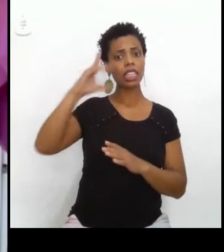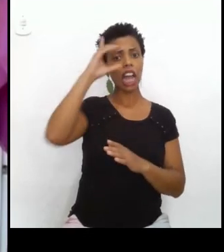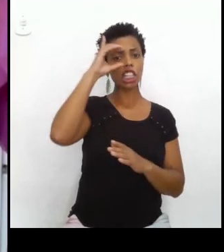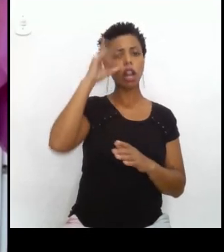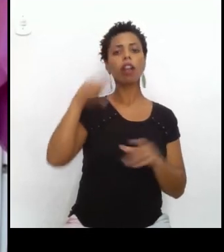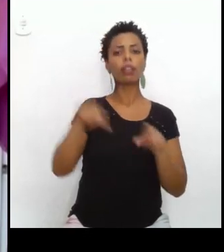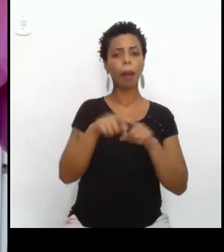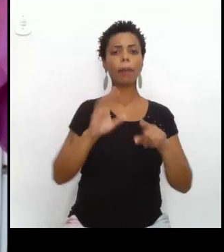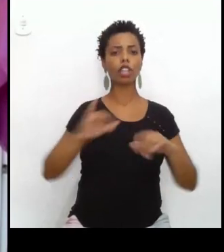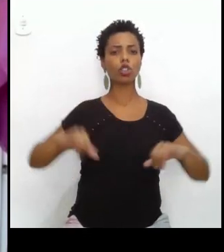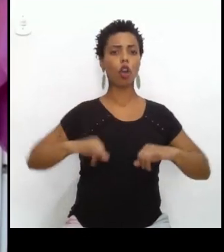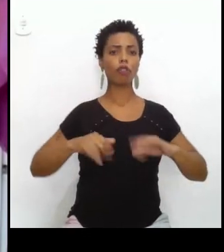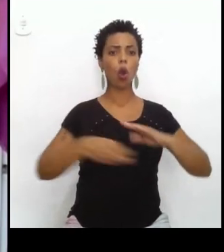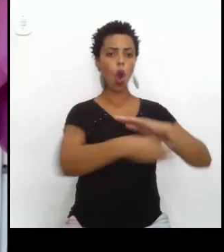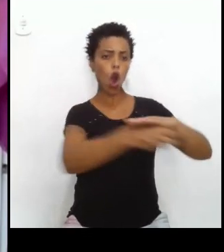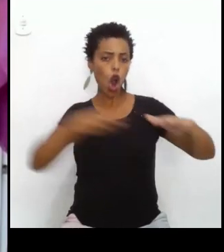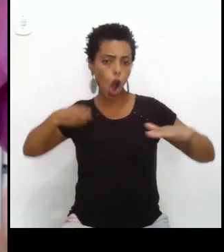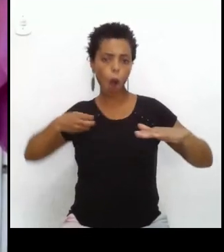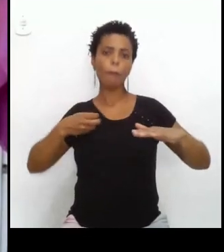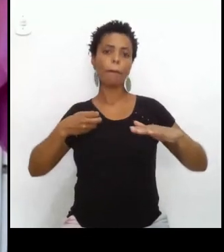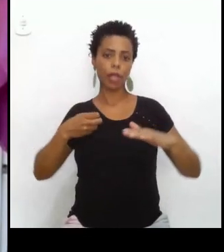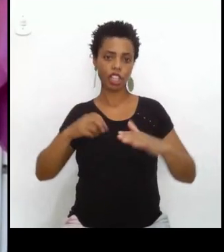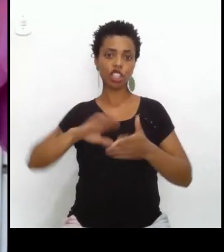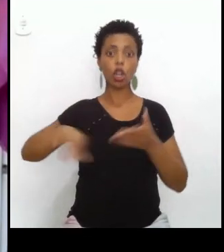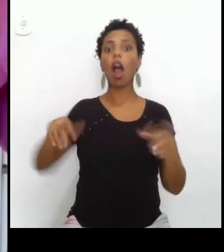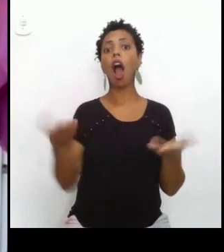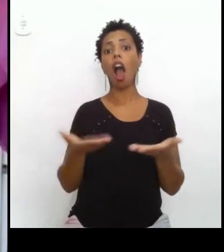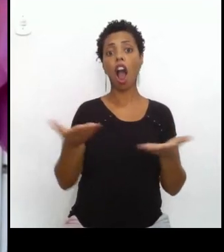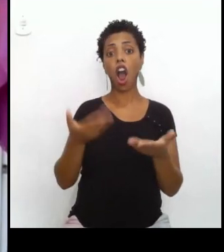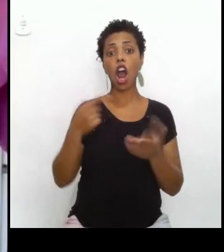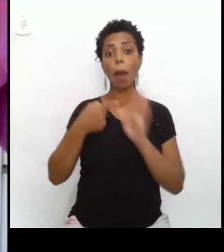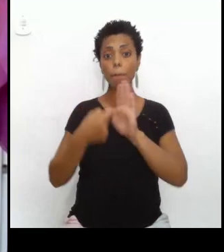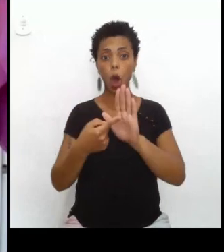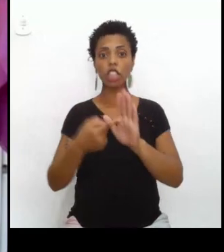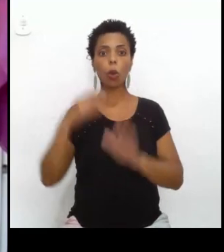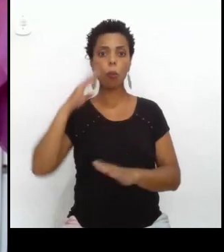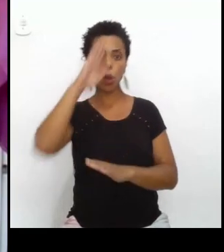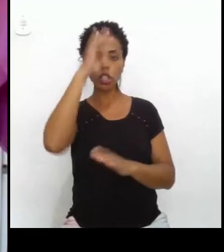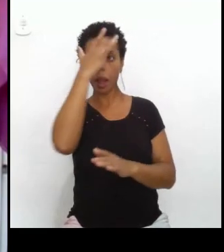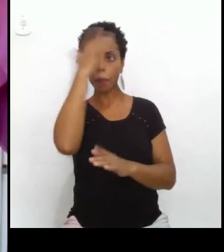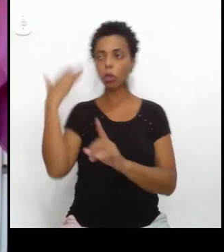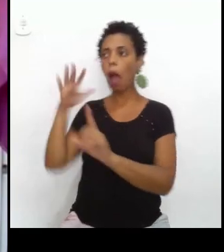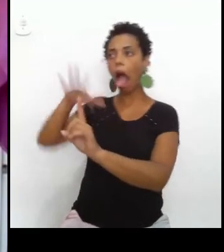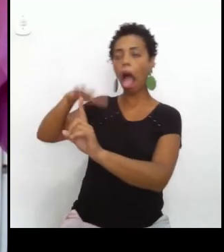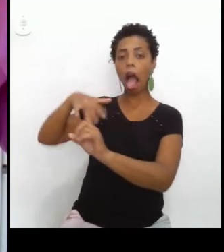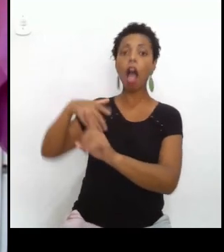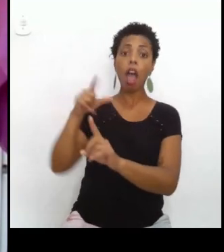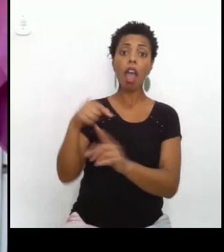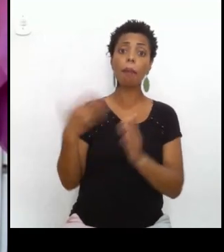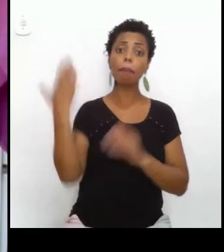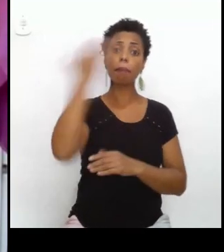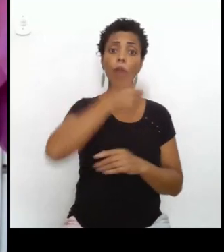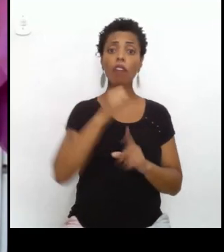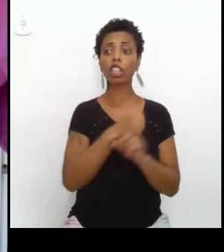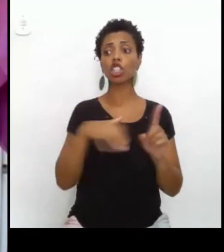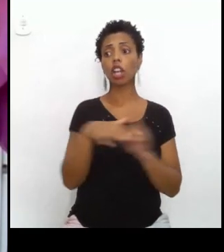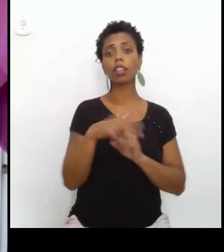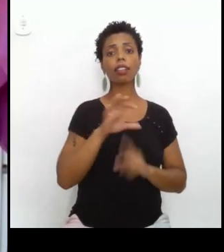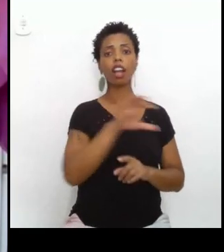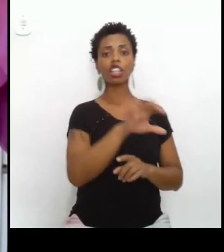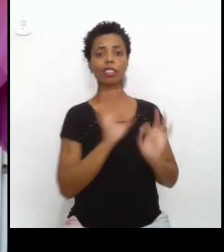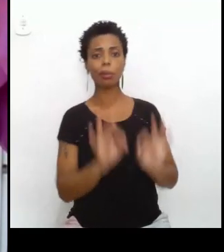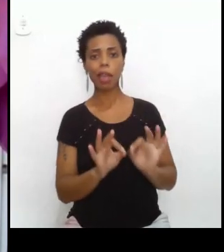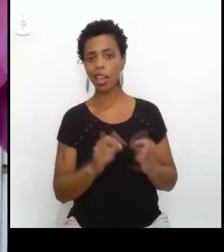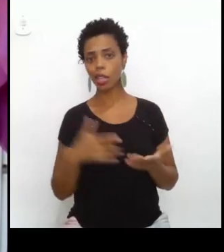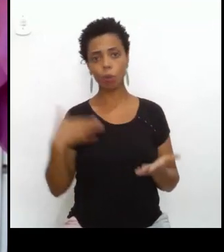misógino e agora o bolsonarista a vacinação reflexo de um produto dessa sociedade que a gente vive hoje então